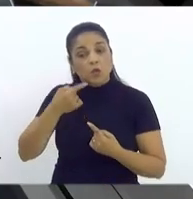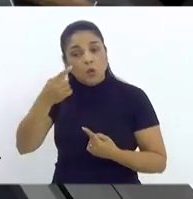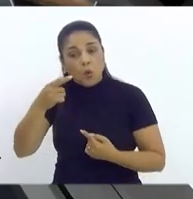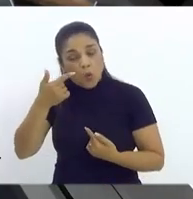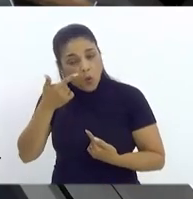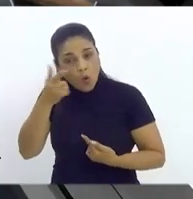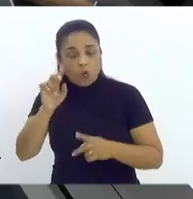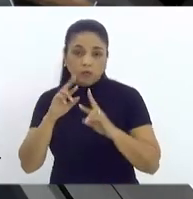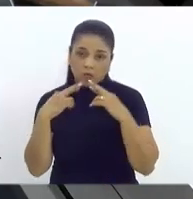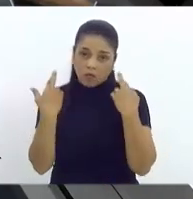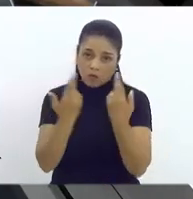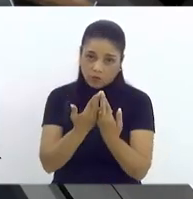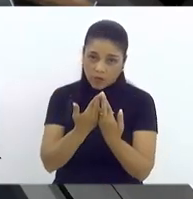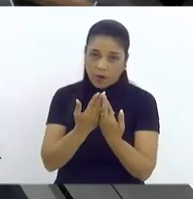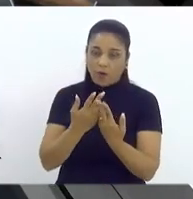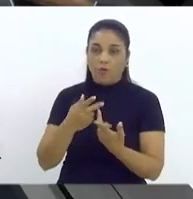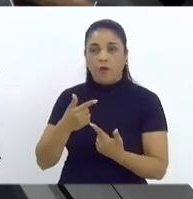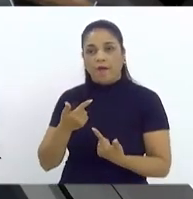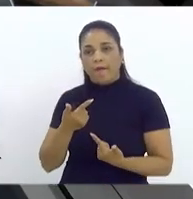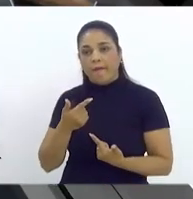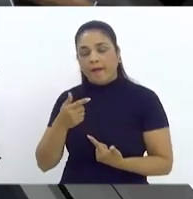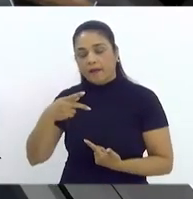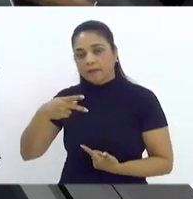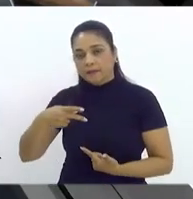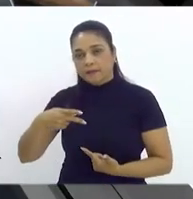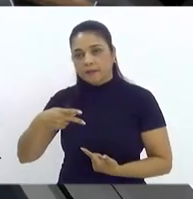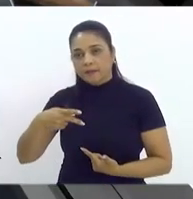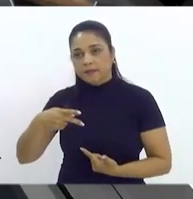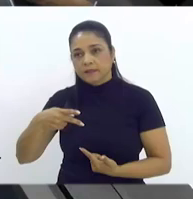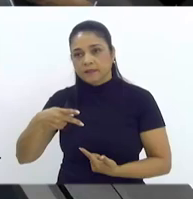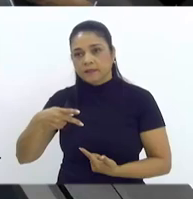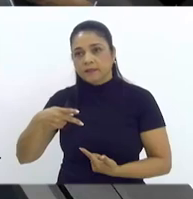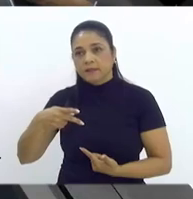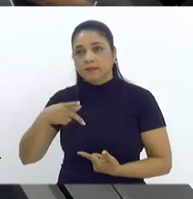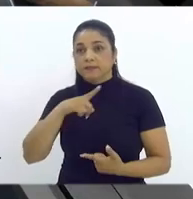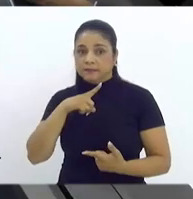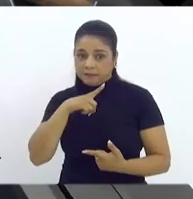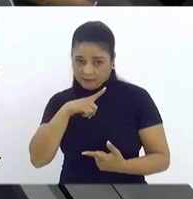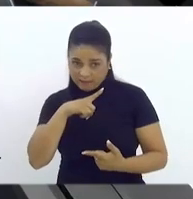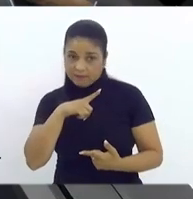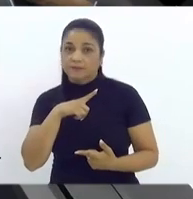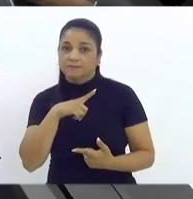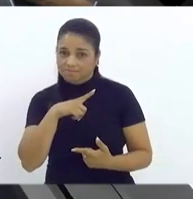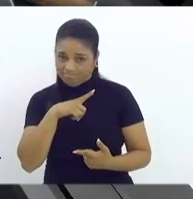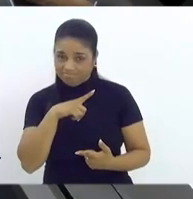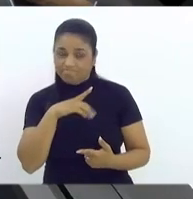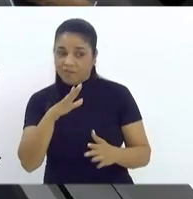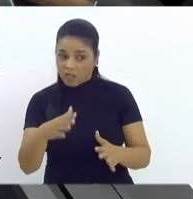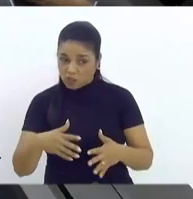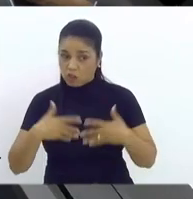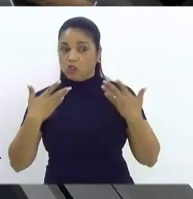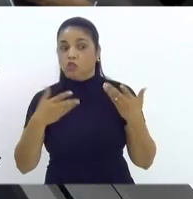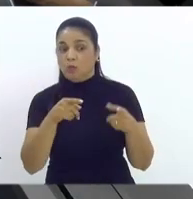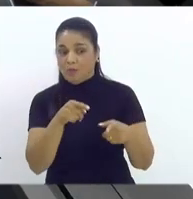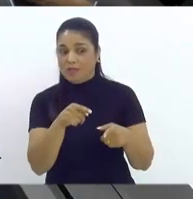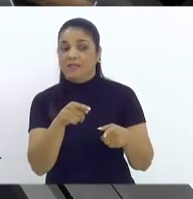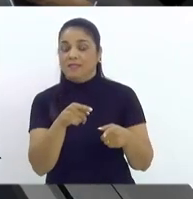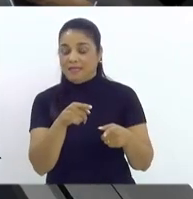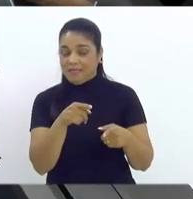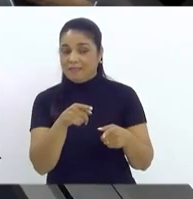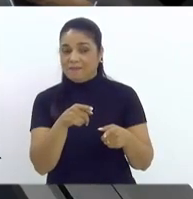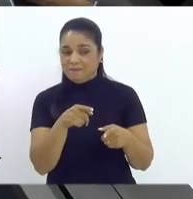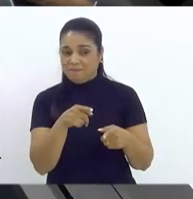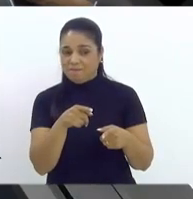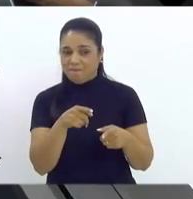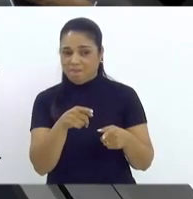são tantas empresas. Deputado Tandy, Vossa Excelência está acertado em tese, mas vai se surpreender com